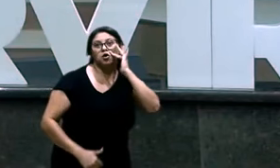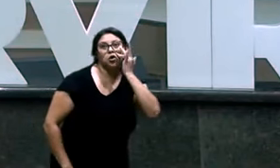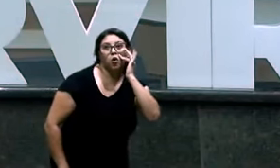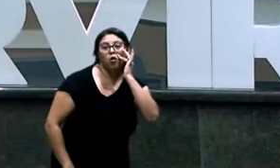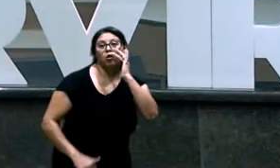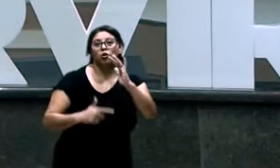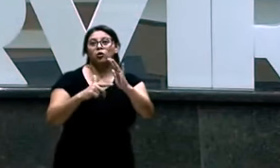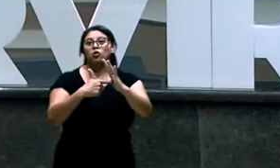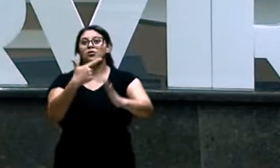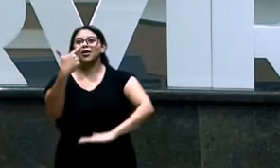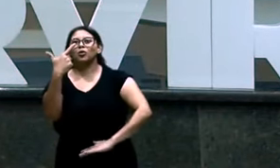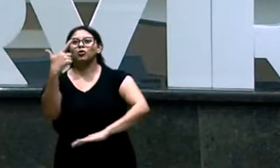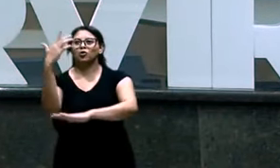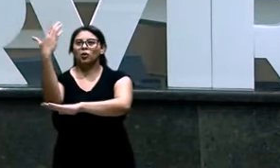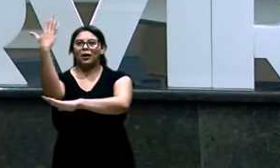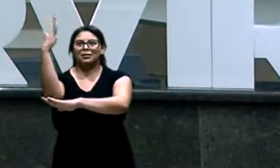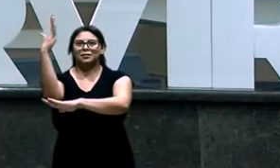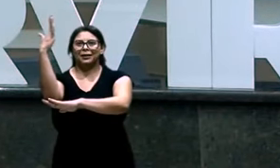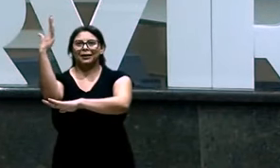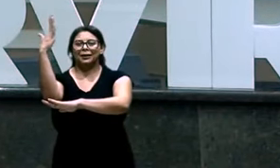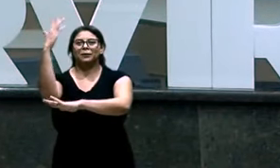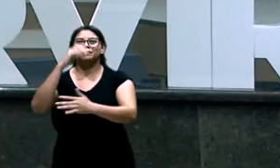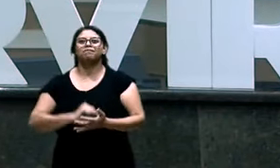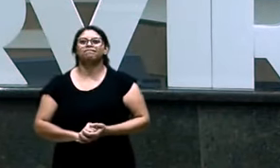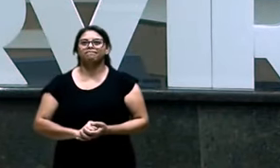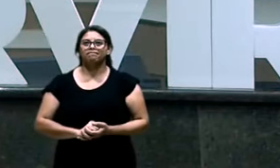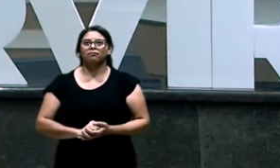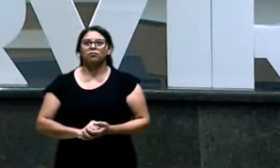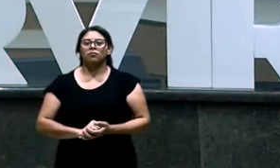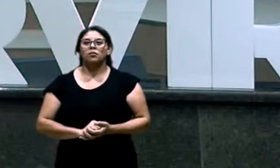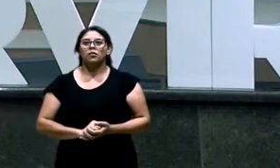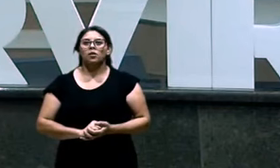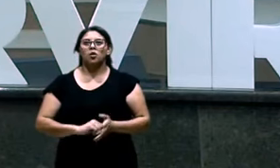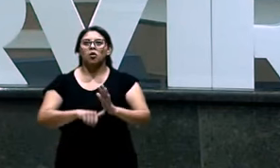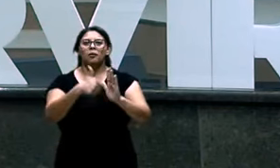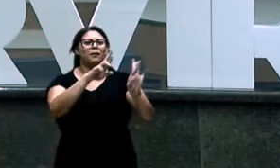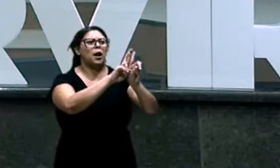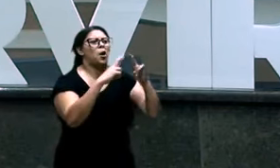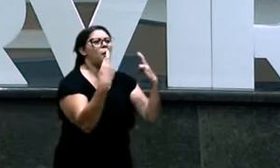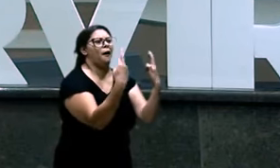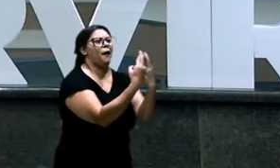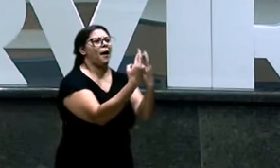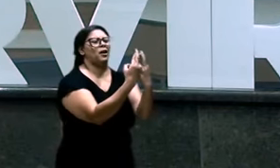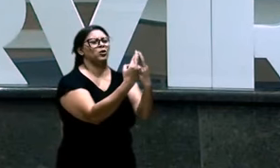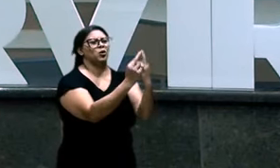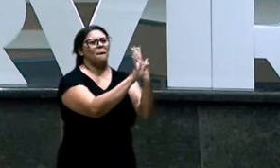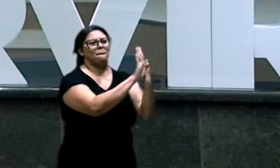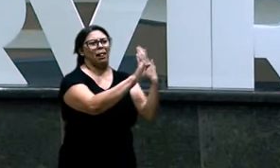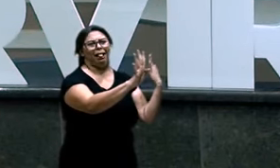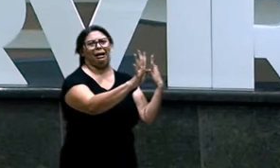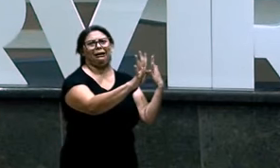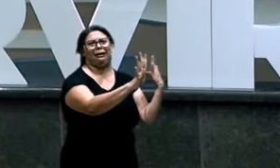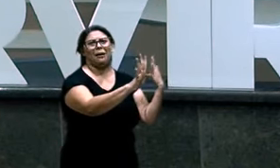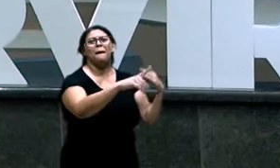O primeiro está todo mundo alegre, o segundo já tem ancião triste. O primeiro, reunião, fila, porta para entrar. E por quê?